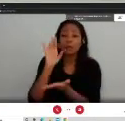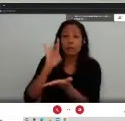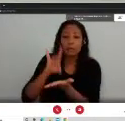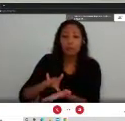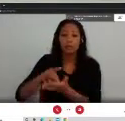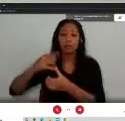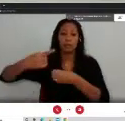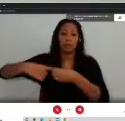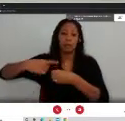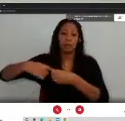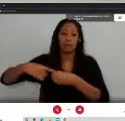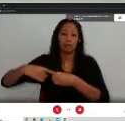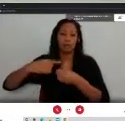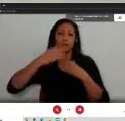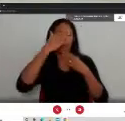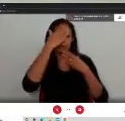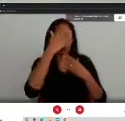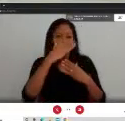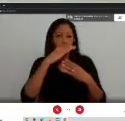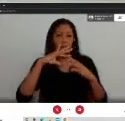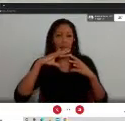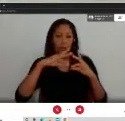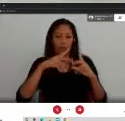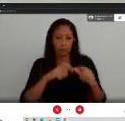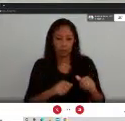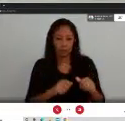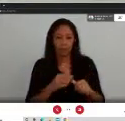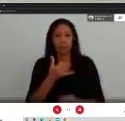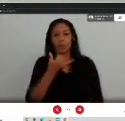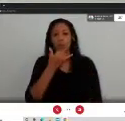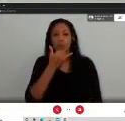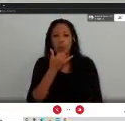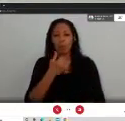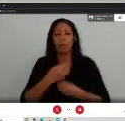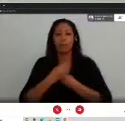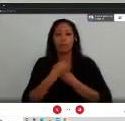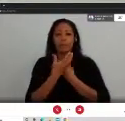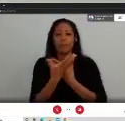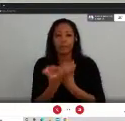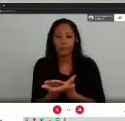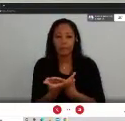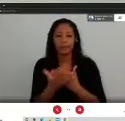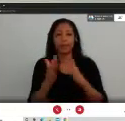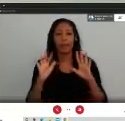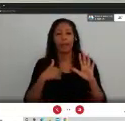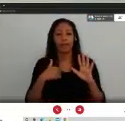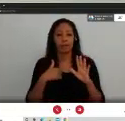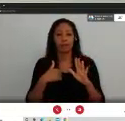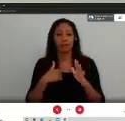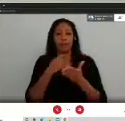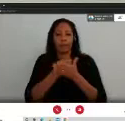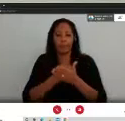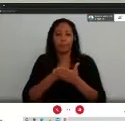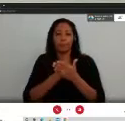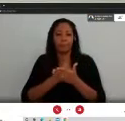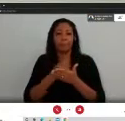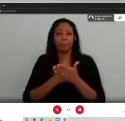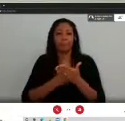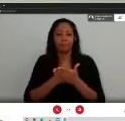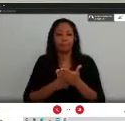todos, agradeço, desculpa até meu desabafo, mas vou cobrar providência. O Marquinho pediu